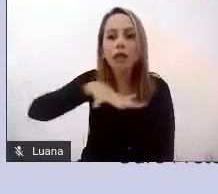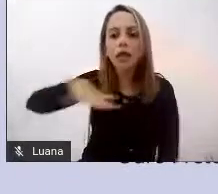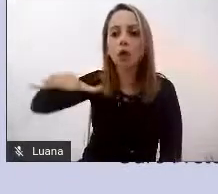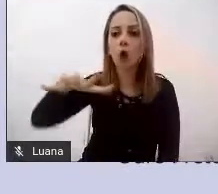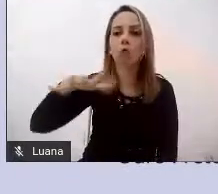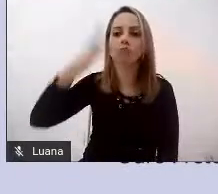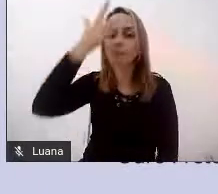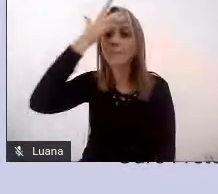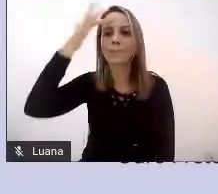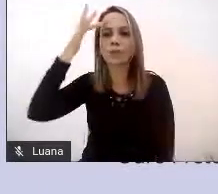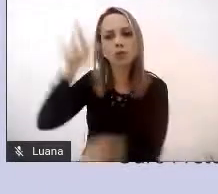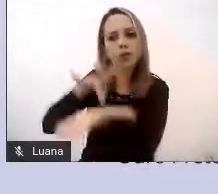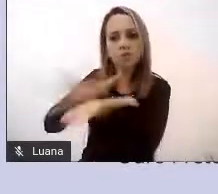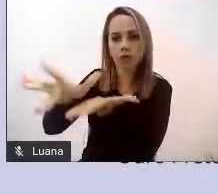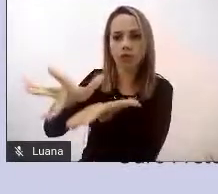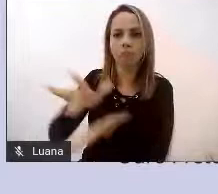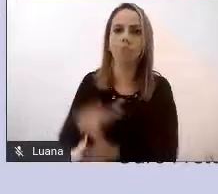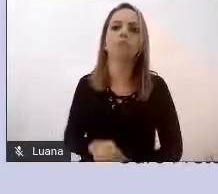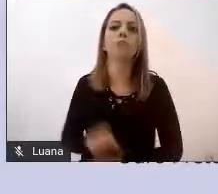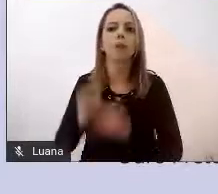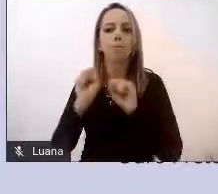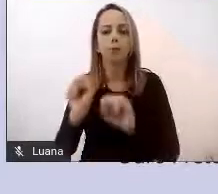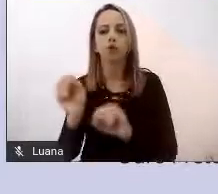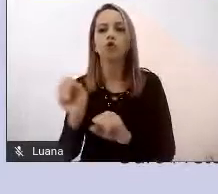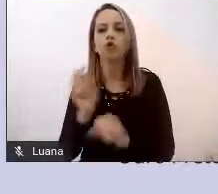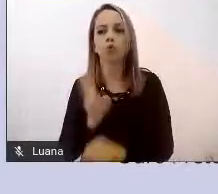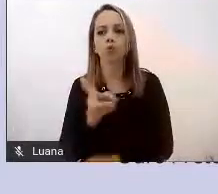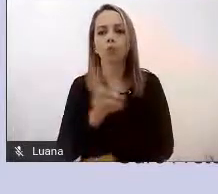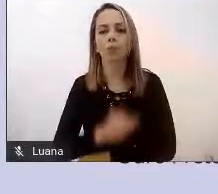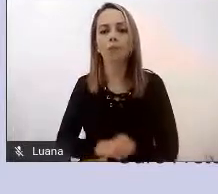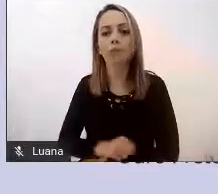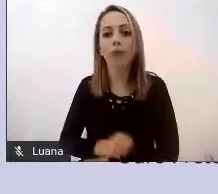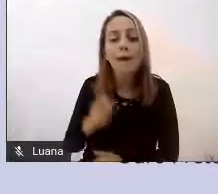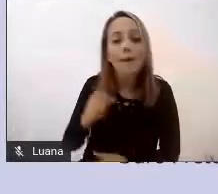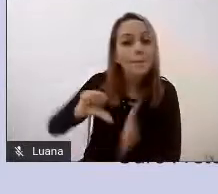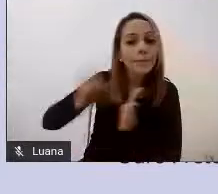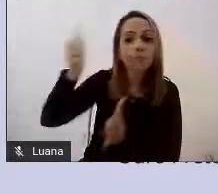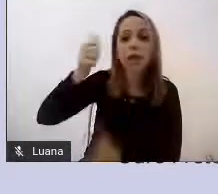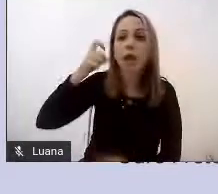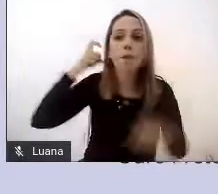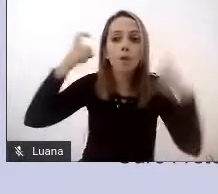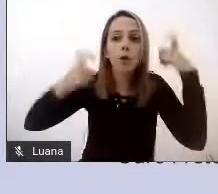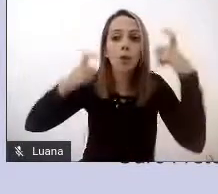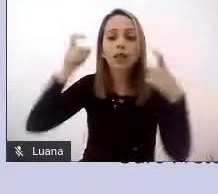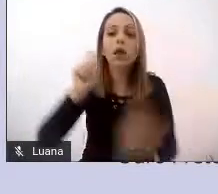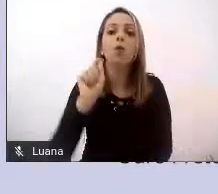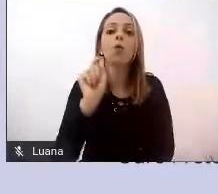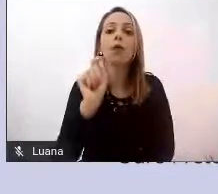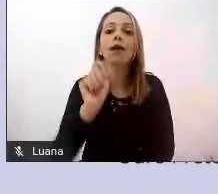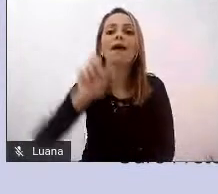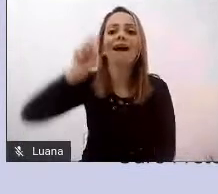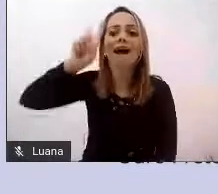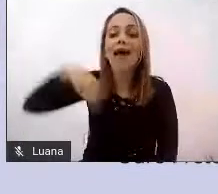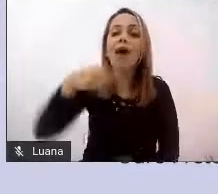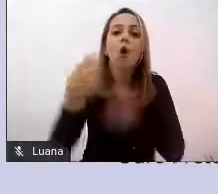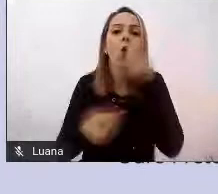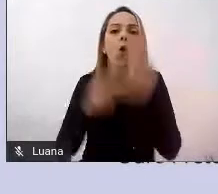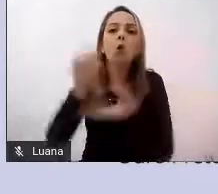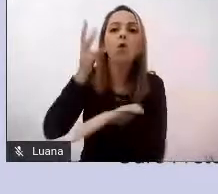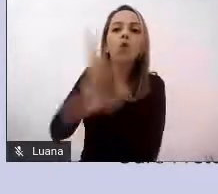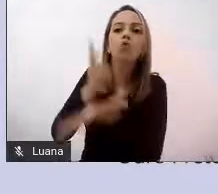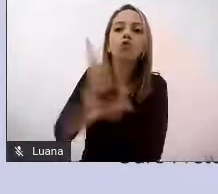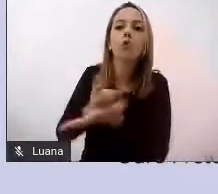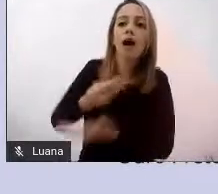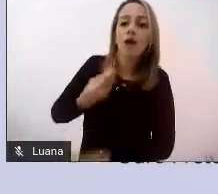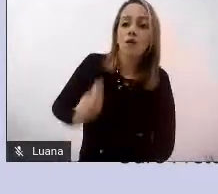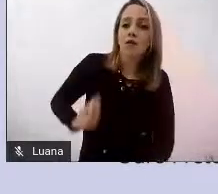pode passar, por favor, Lua. Uma primeira grande preocupação dessa esquadra, que é a sobrevivência, né? A